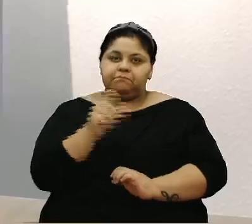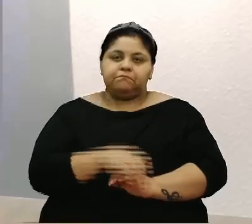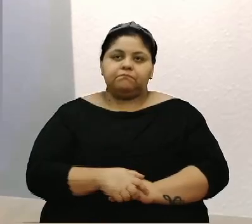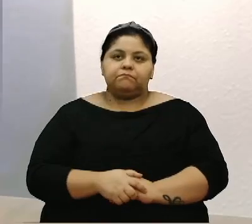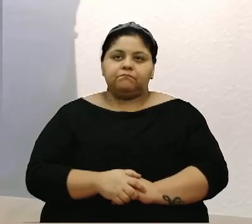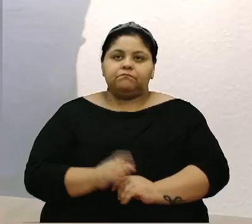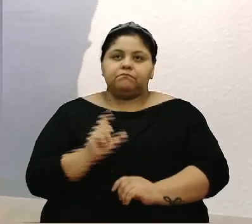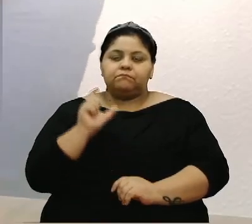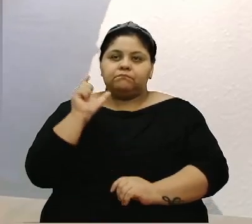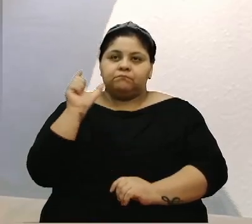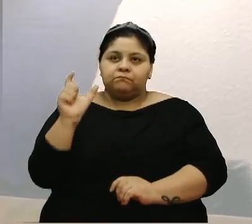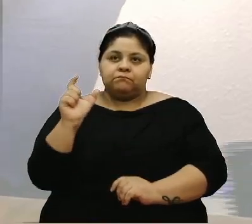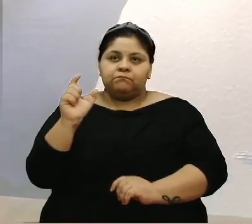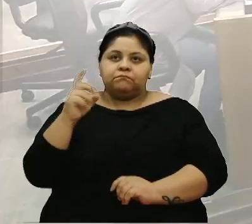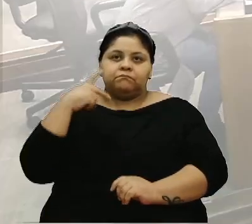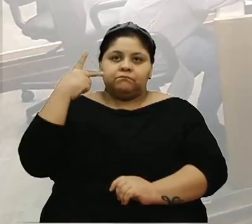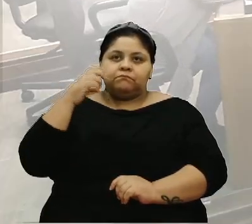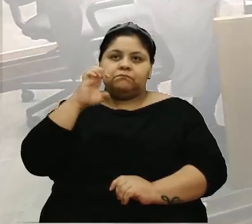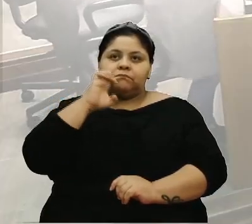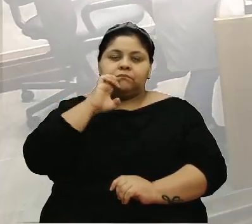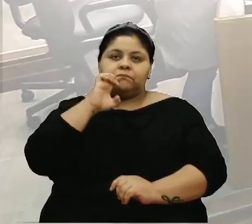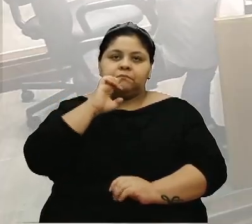Vereadora Estela Balardim, peço a palavra.